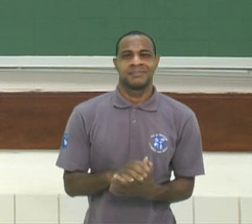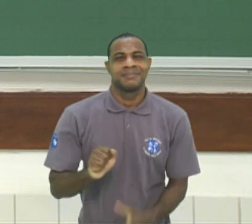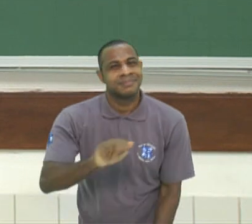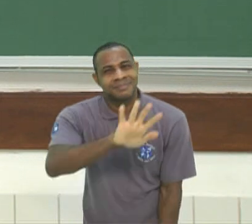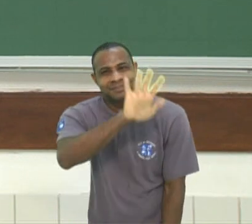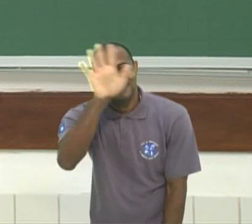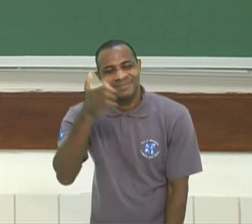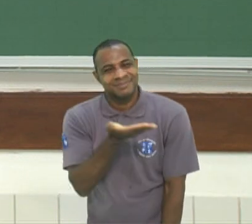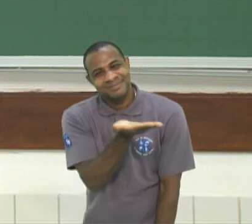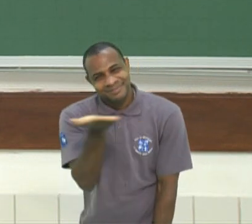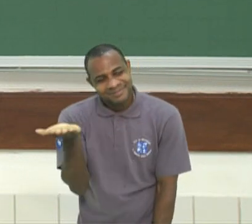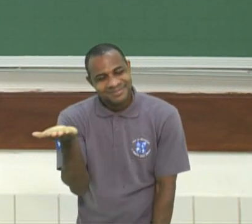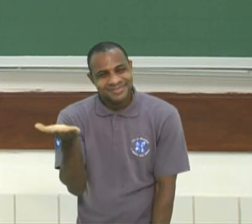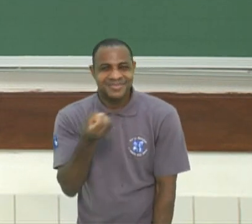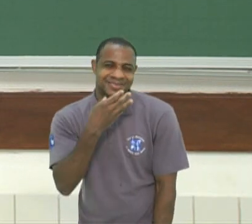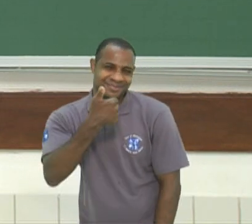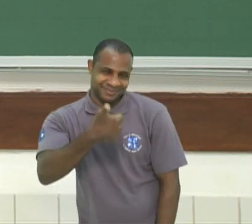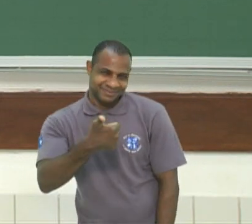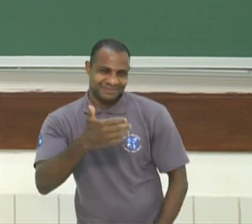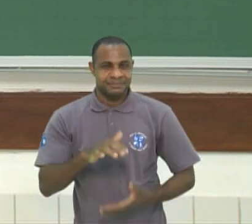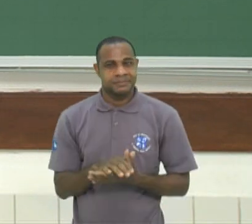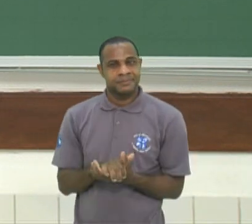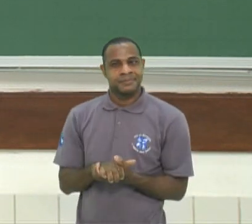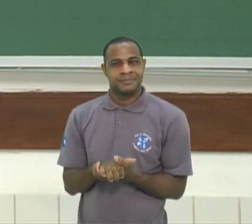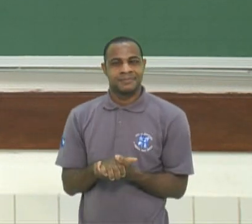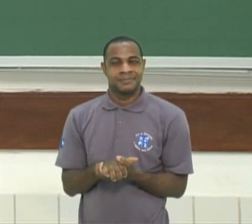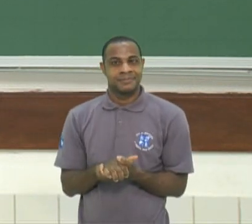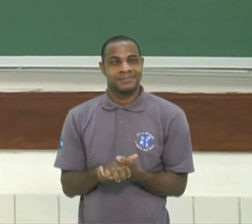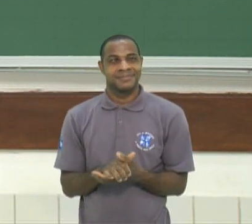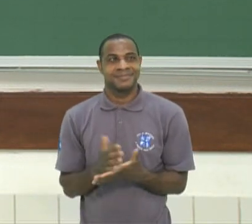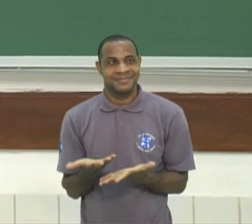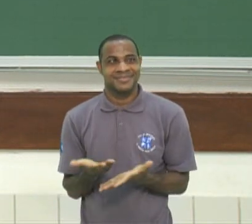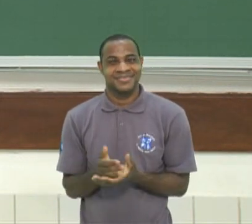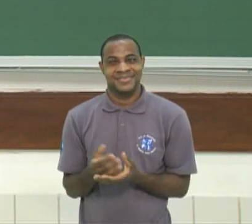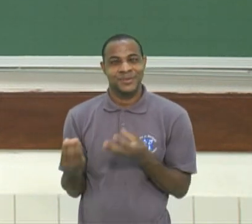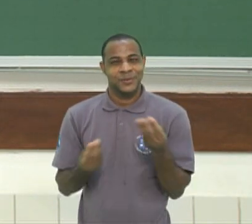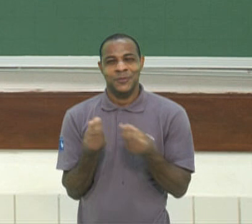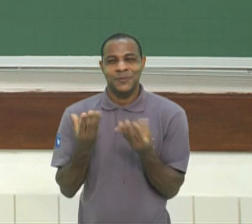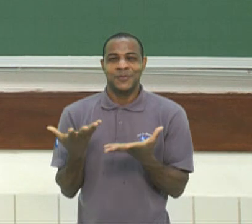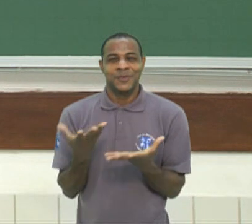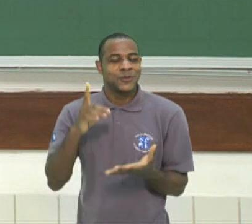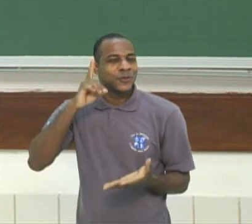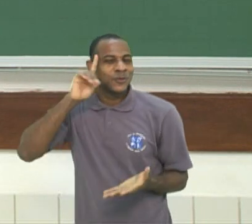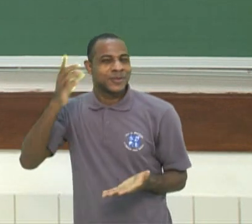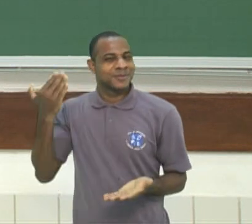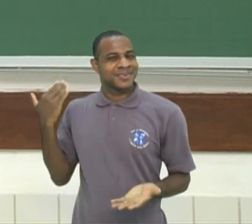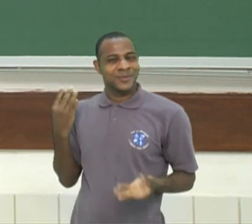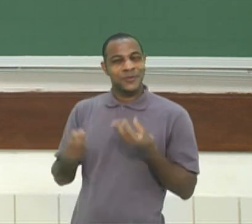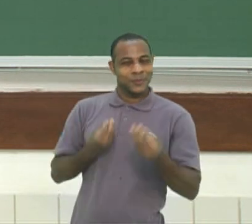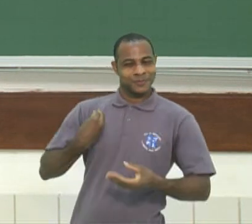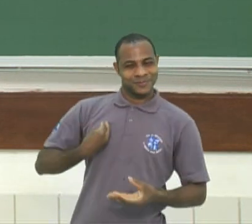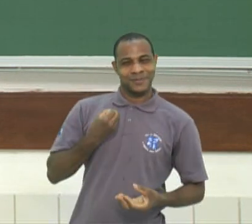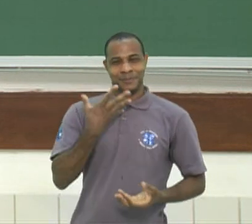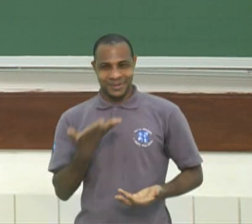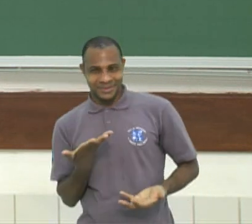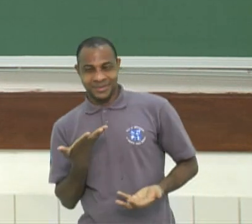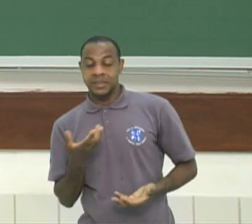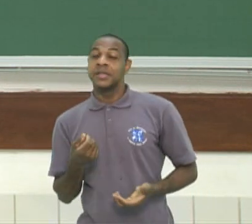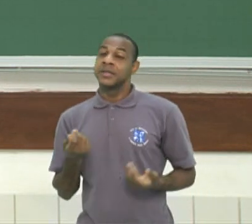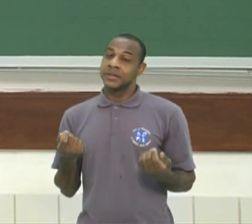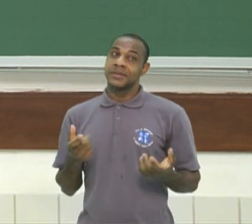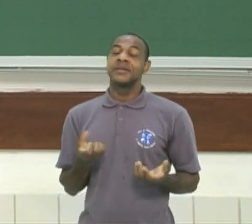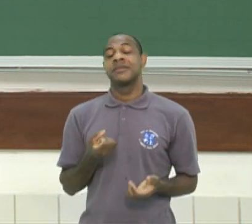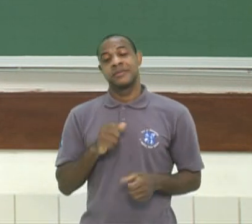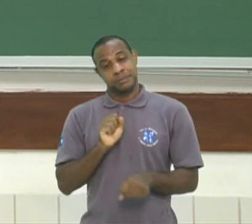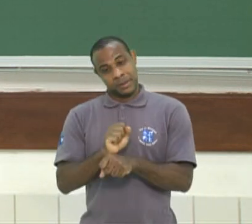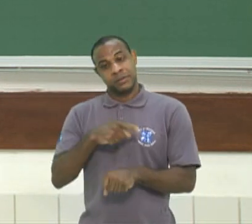Olá pessoal, tudo bem com vocês? Como passaram esses últimos dias? Espero que todos vocês estejam realmente